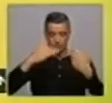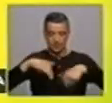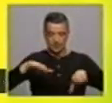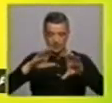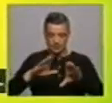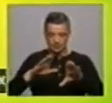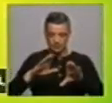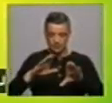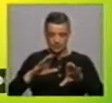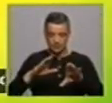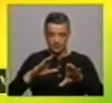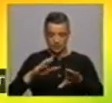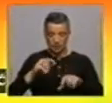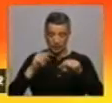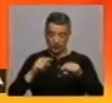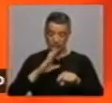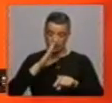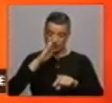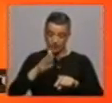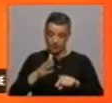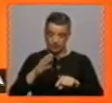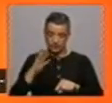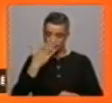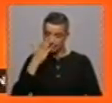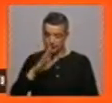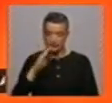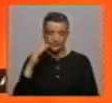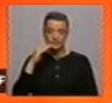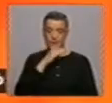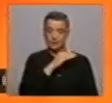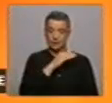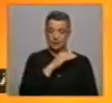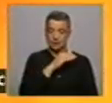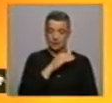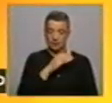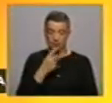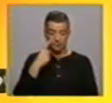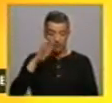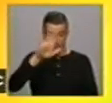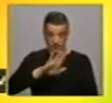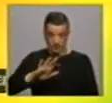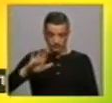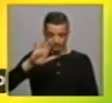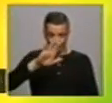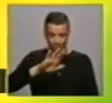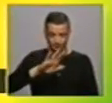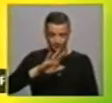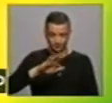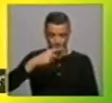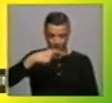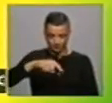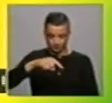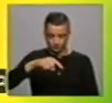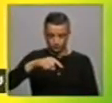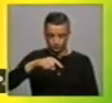brincar, meio a sério, dizem que aquilo é uma autêntica frente fria. E, portanto, mais do que uma imagem absolutamente colossal